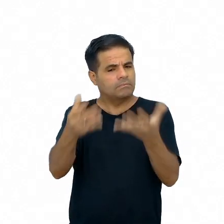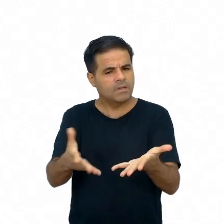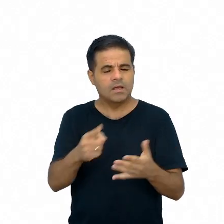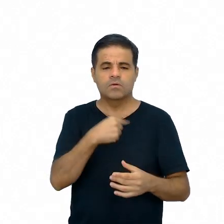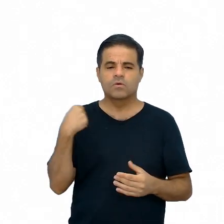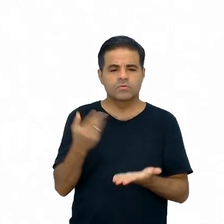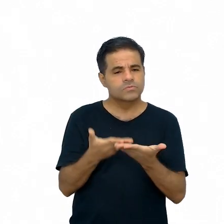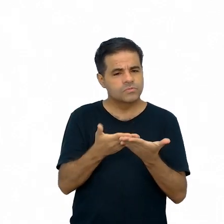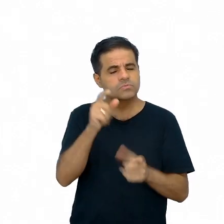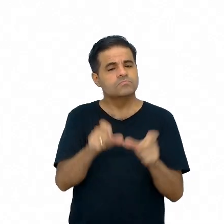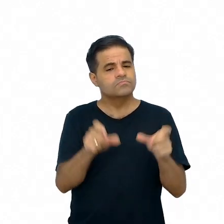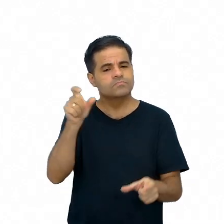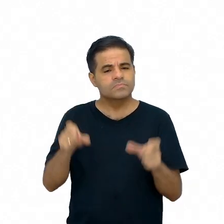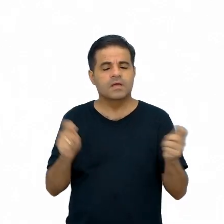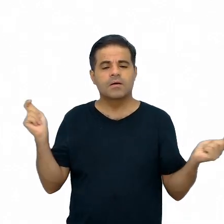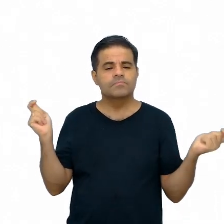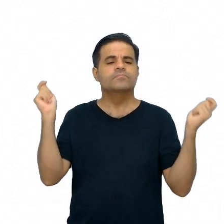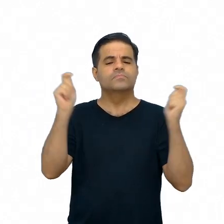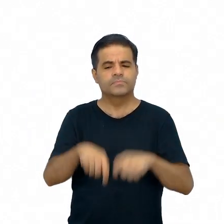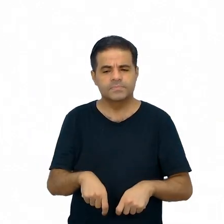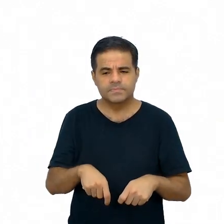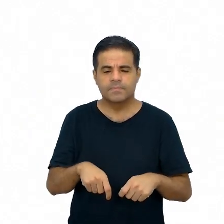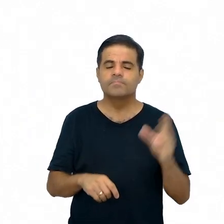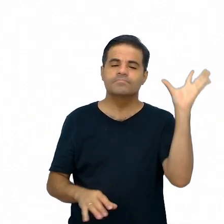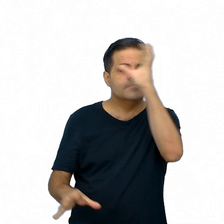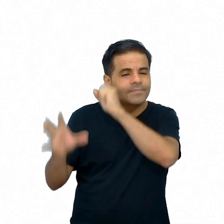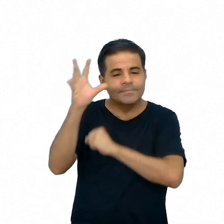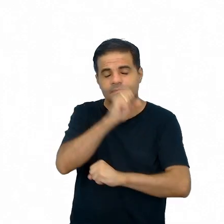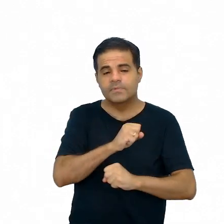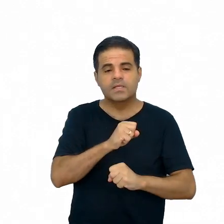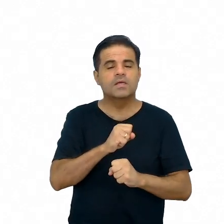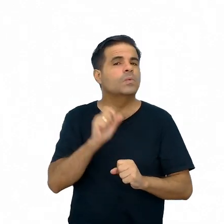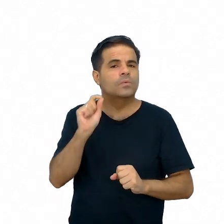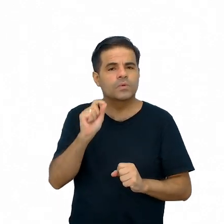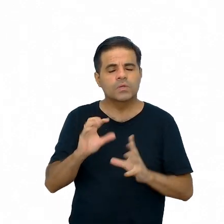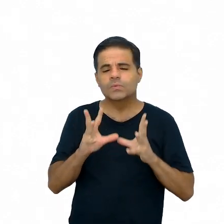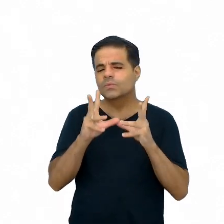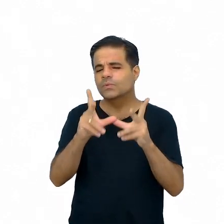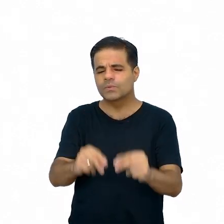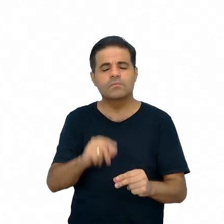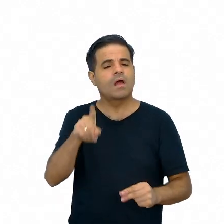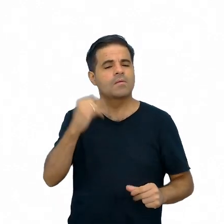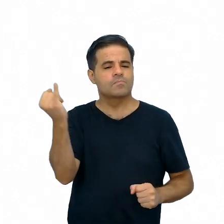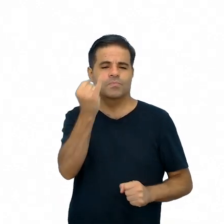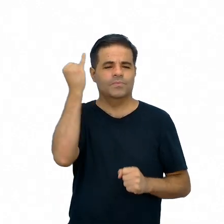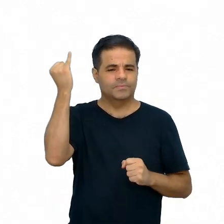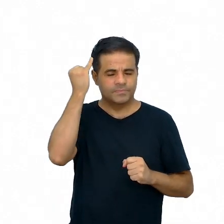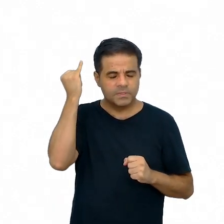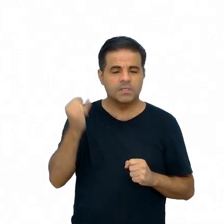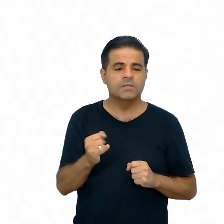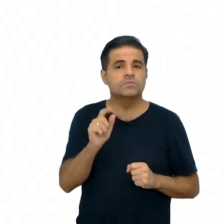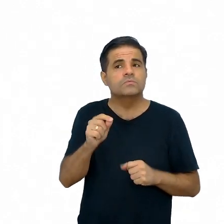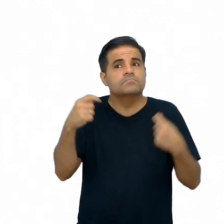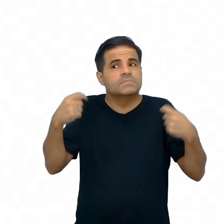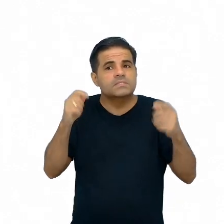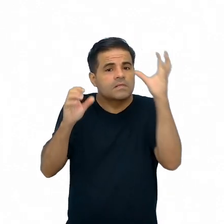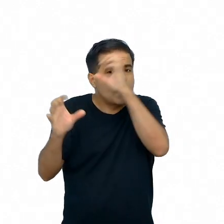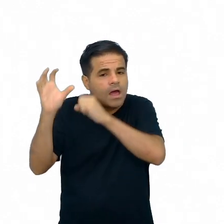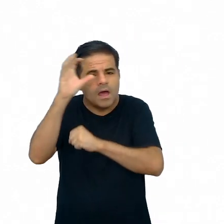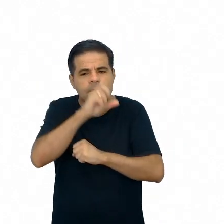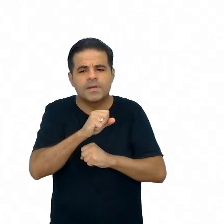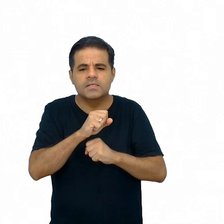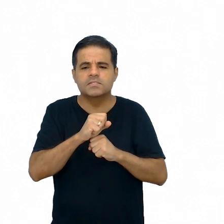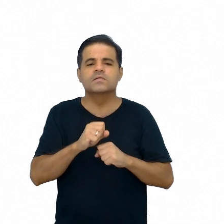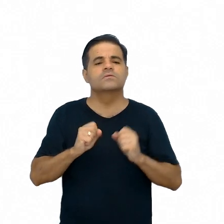nossos estudantes a possibilidade de aprender aquilo que é essencial, aquilo que deve ser aprendido